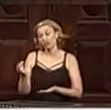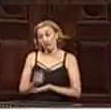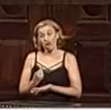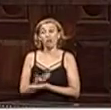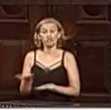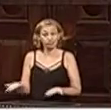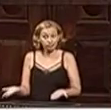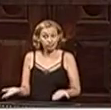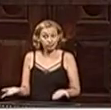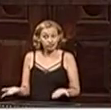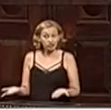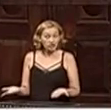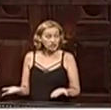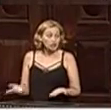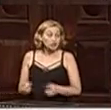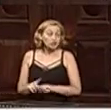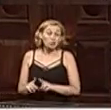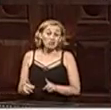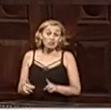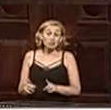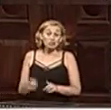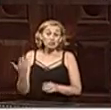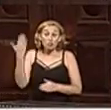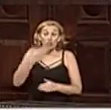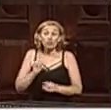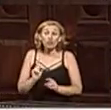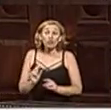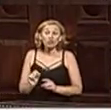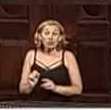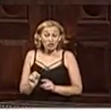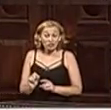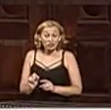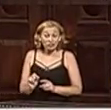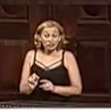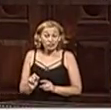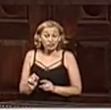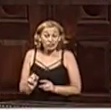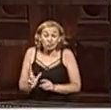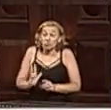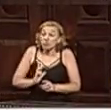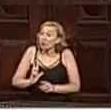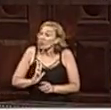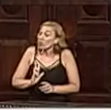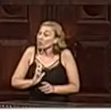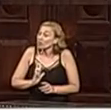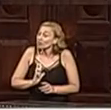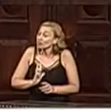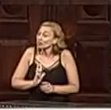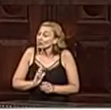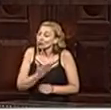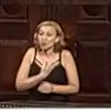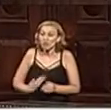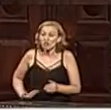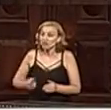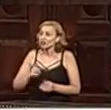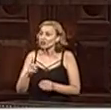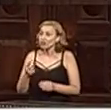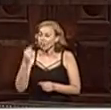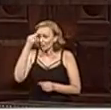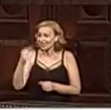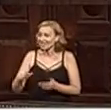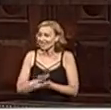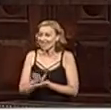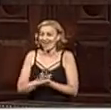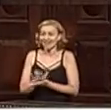vendo o absurdo. Mas isso é próprio desse governo, é próprio de um governo que não tem alternativa para o Estado do Rio de Janeiro, e agora,